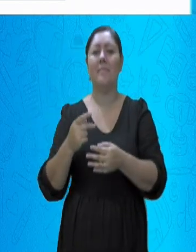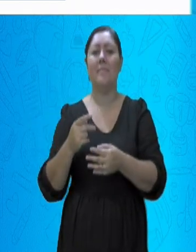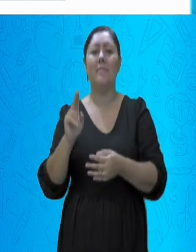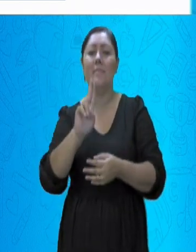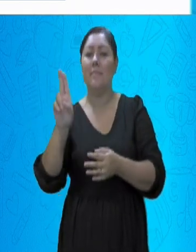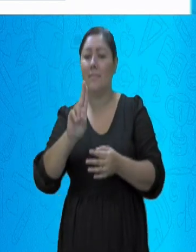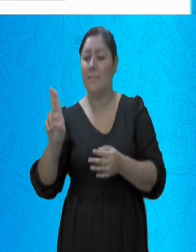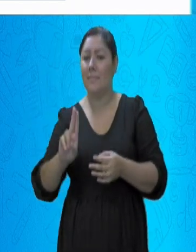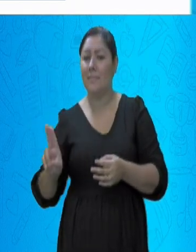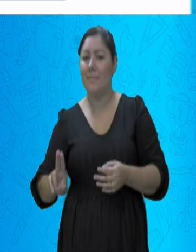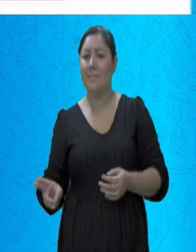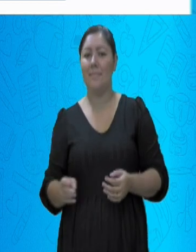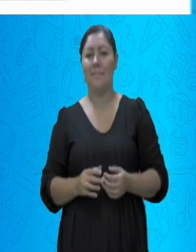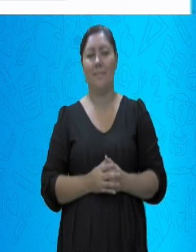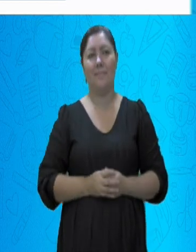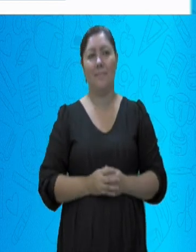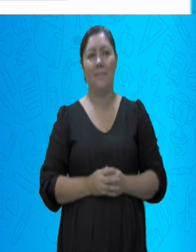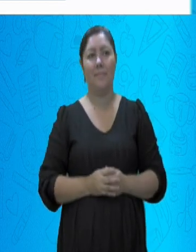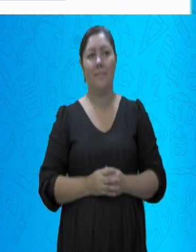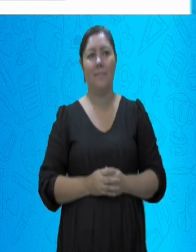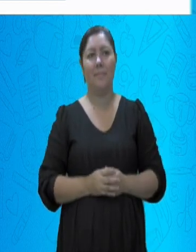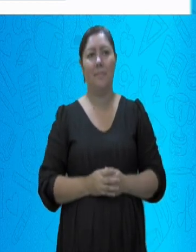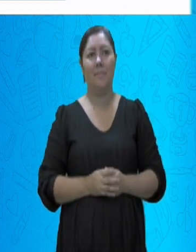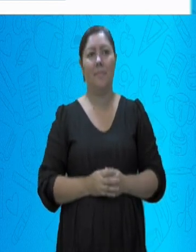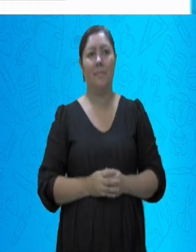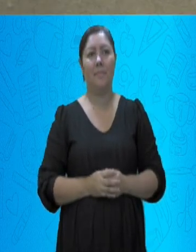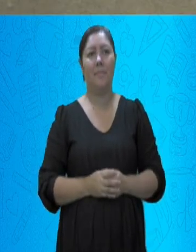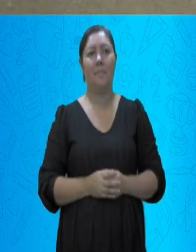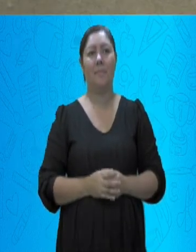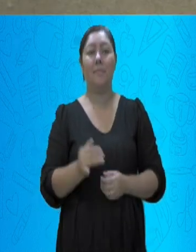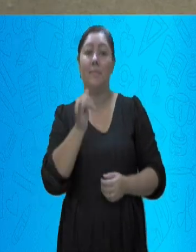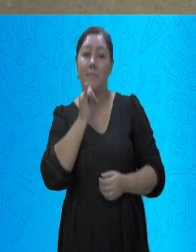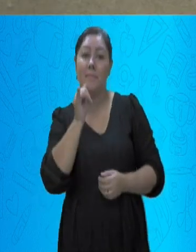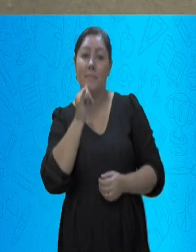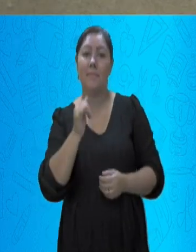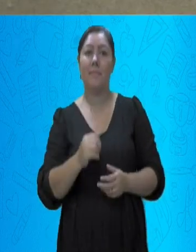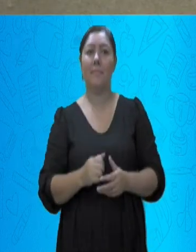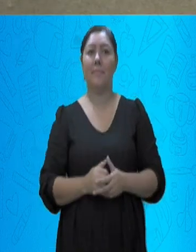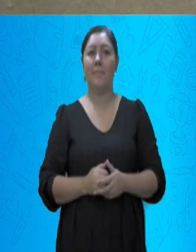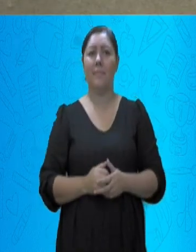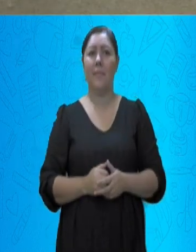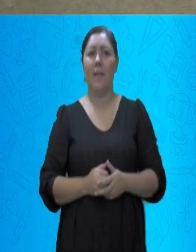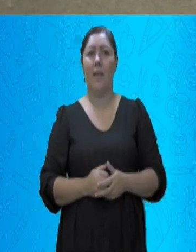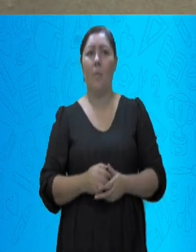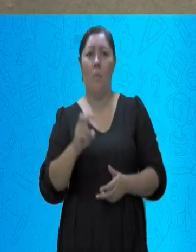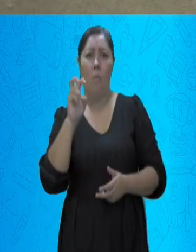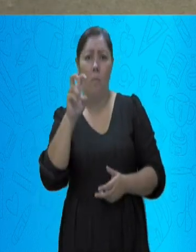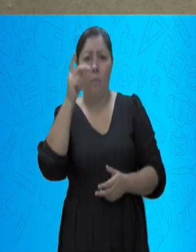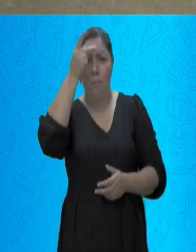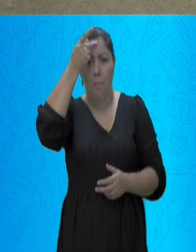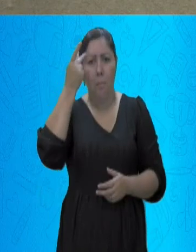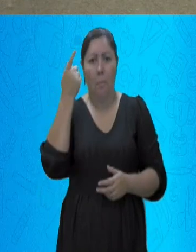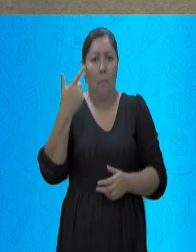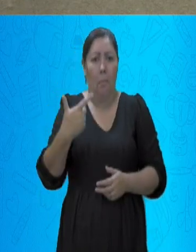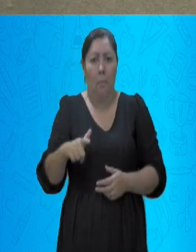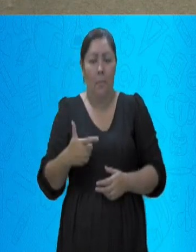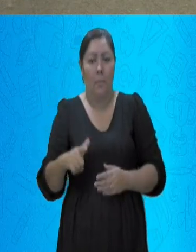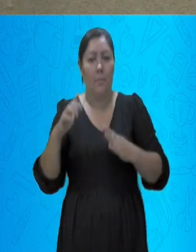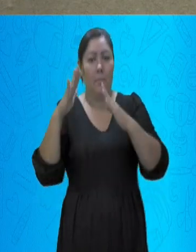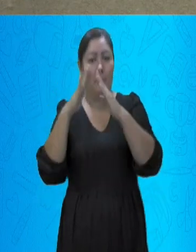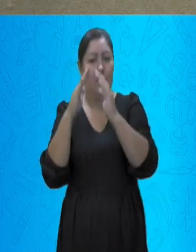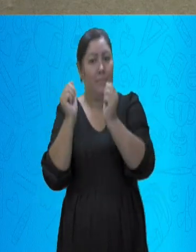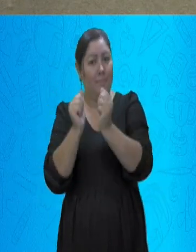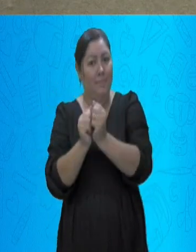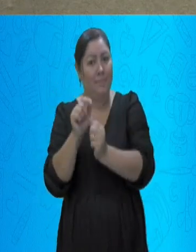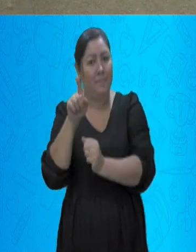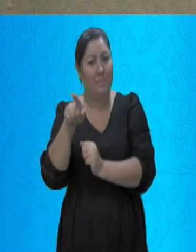casa. É interessante você perceber que, por exemplo, se você não tem esse tanto de pessoas que moram na sua casa, você pode colocar o nome de